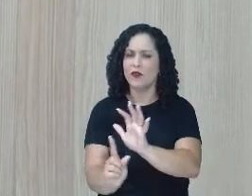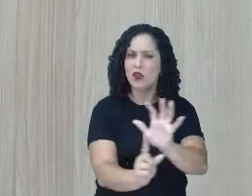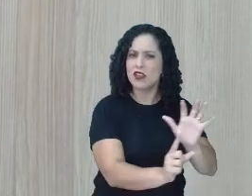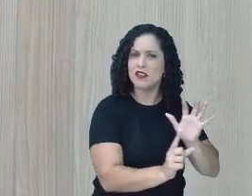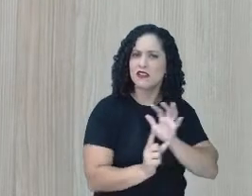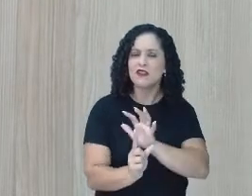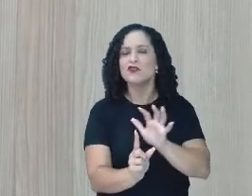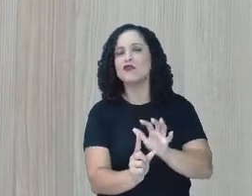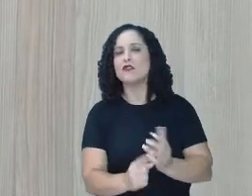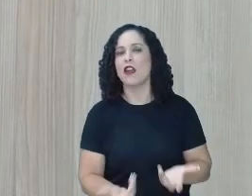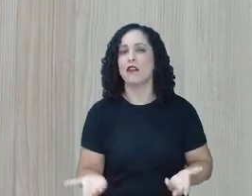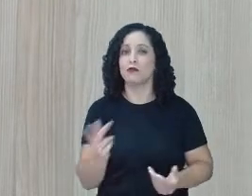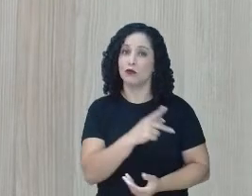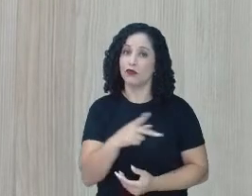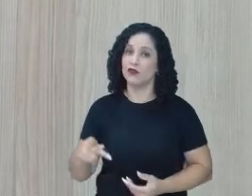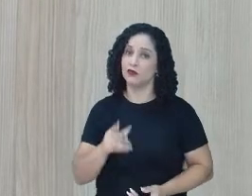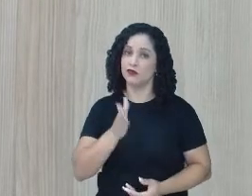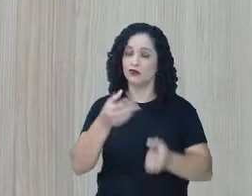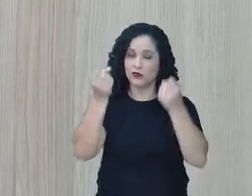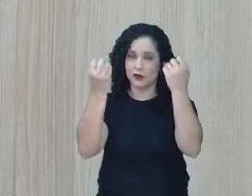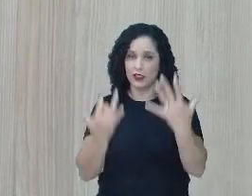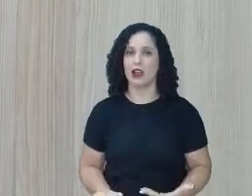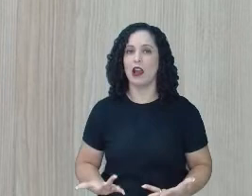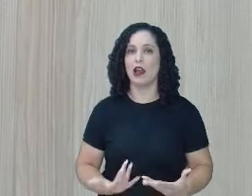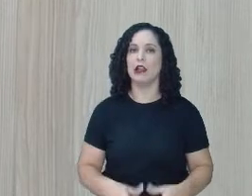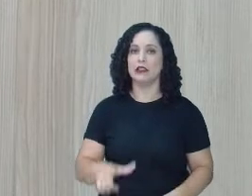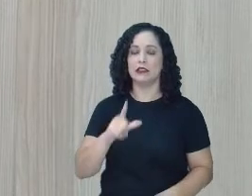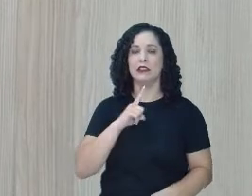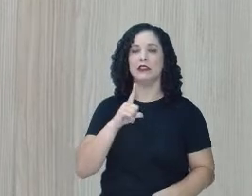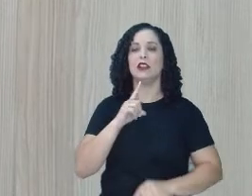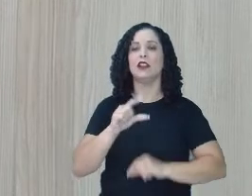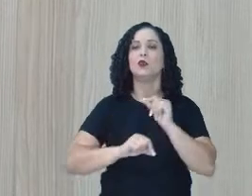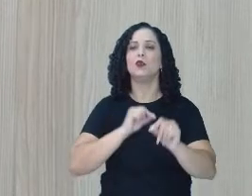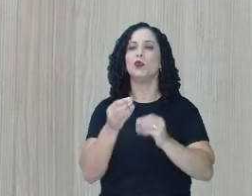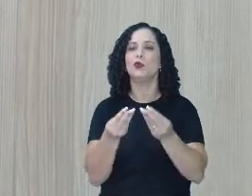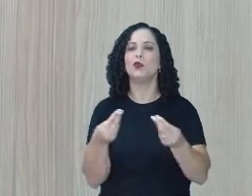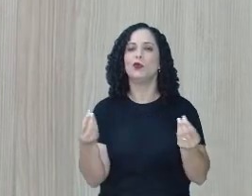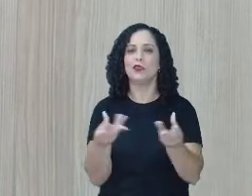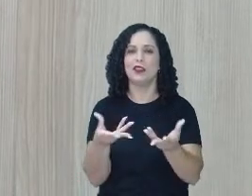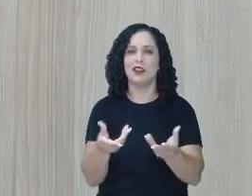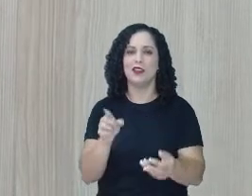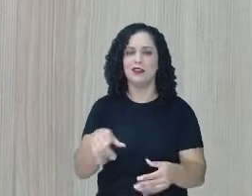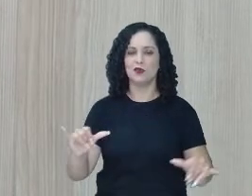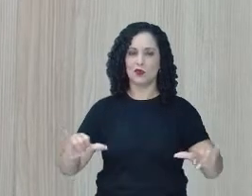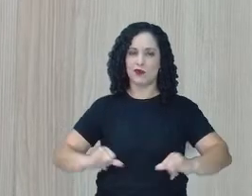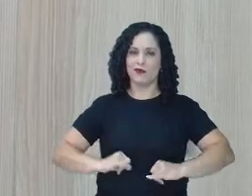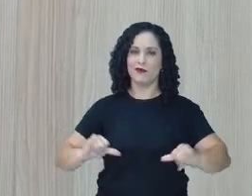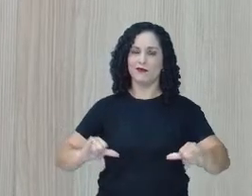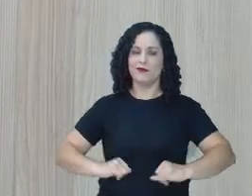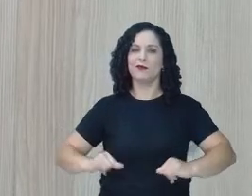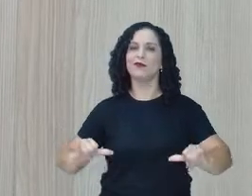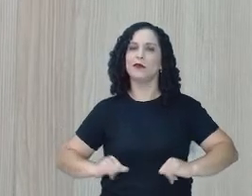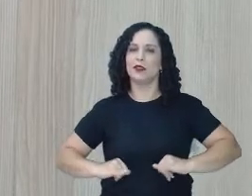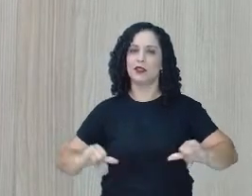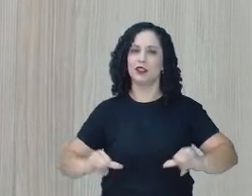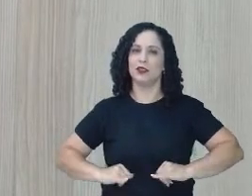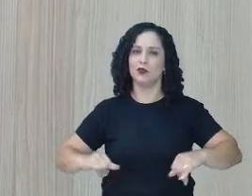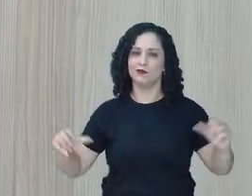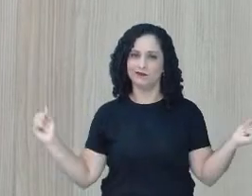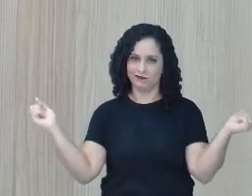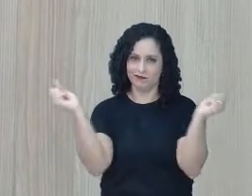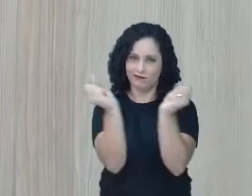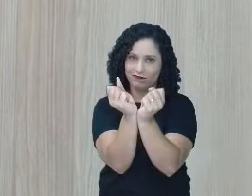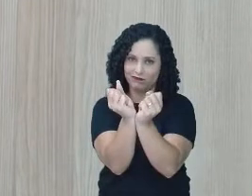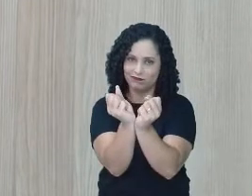como o professor Henrique falou, apesar dessa mazela, né, que foi a